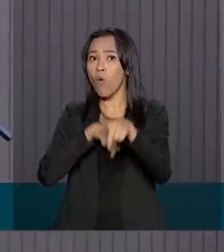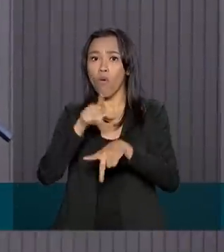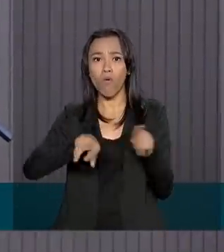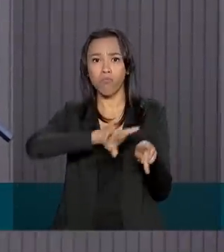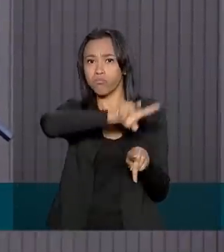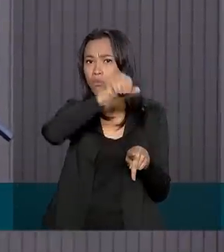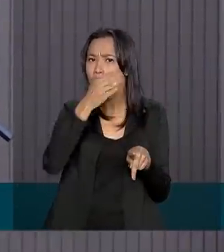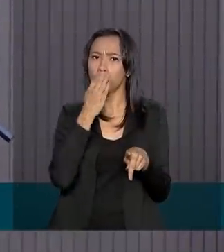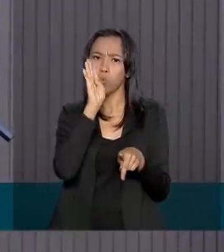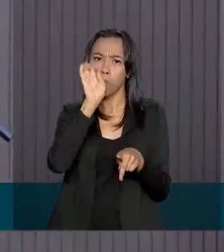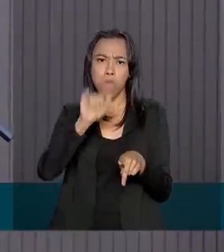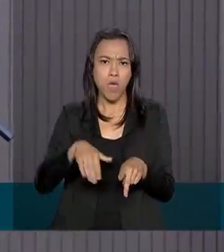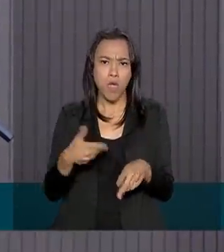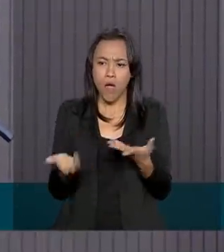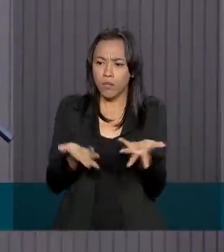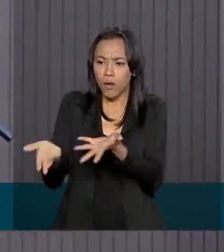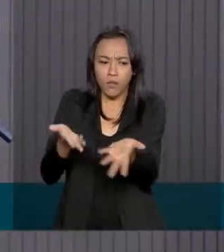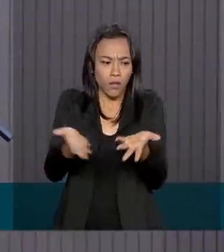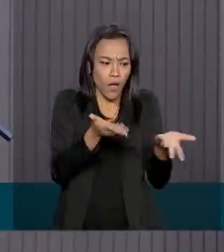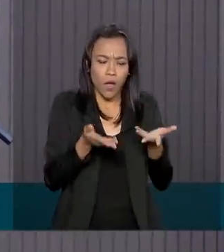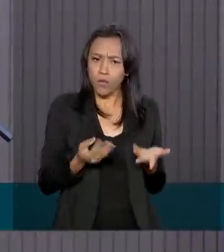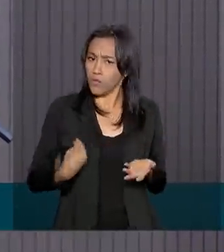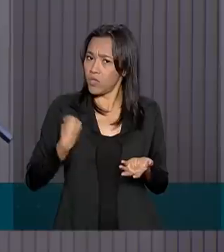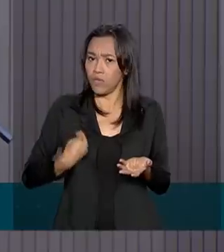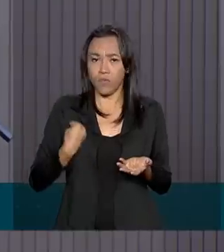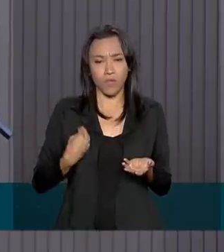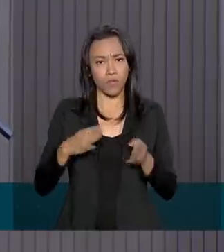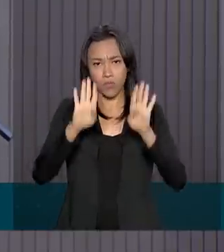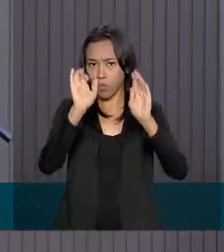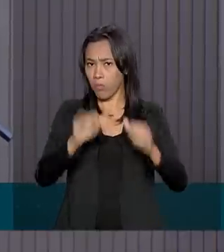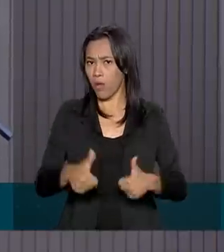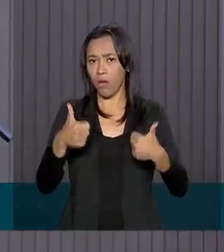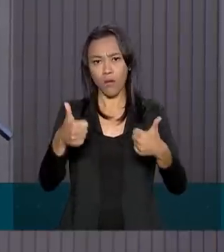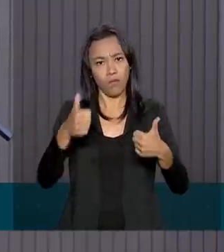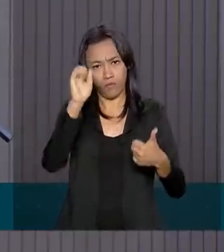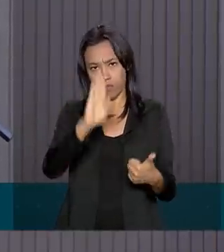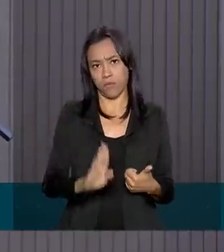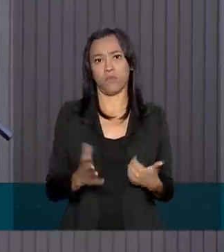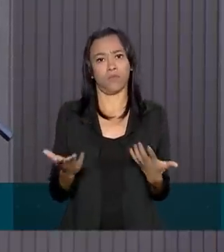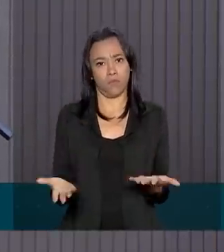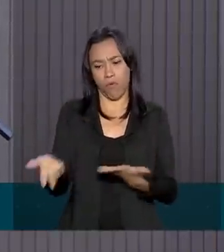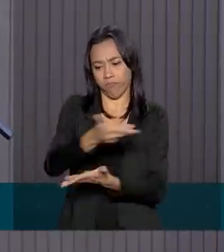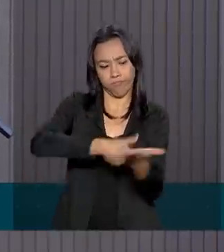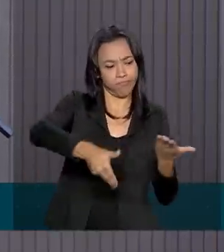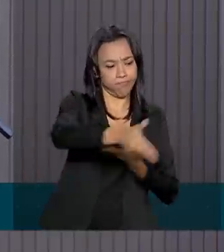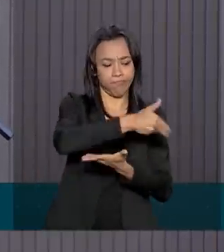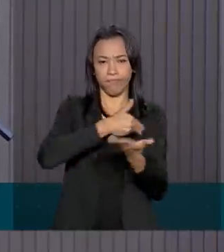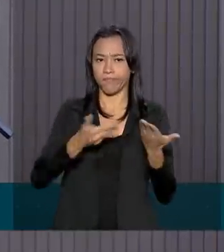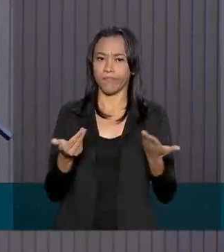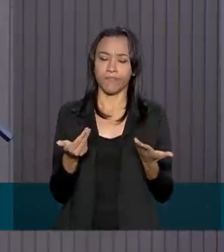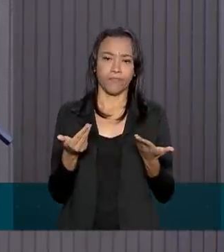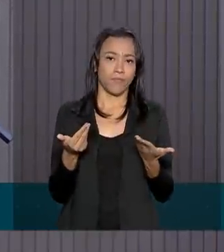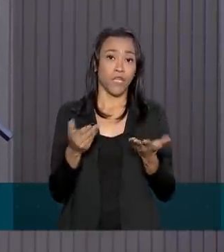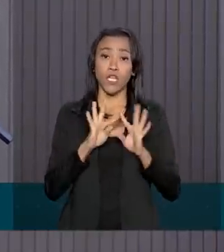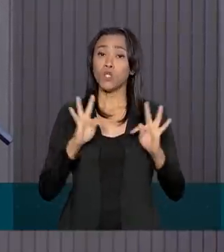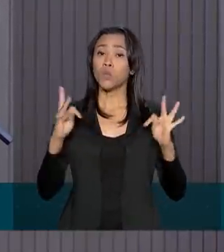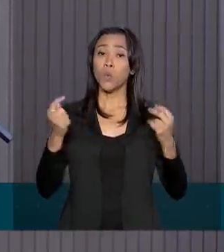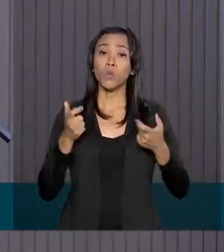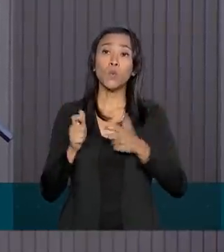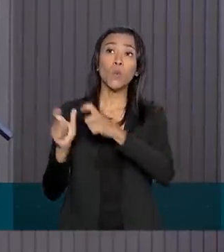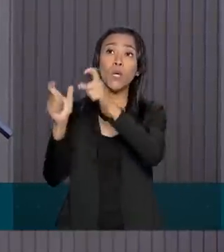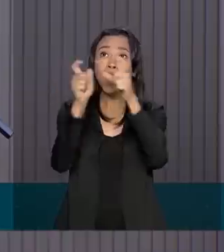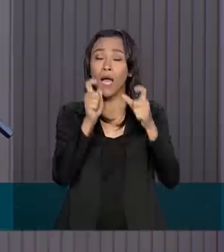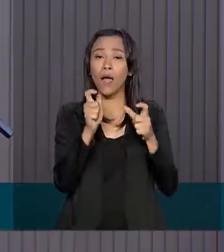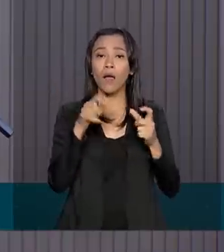bem tratados e convivem na mais perfeita harmonia. E também, em todos os locais que eu fui do